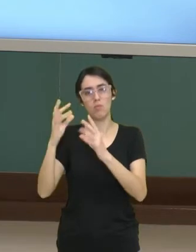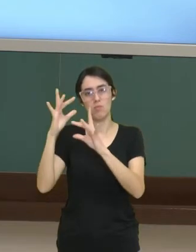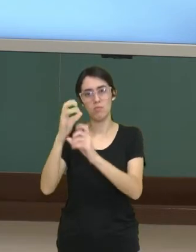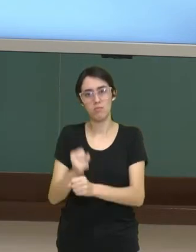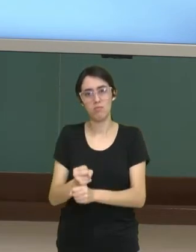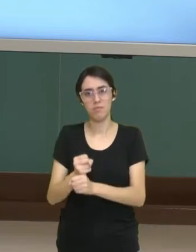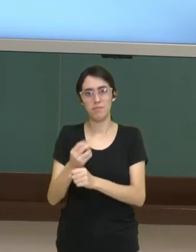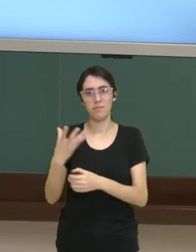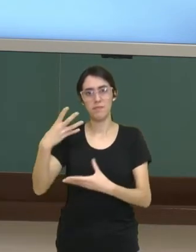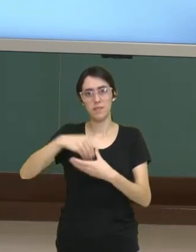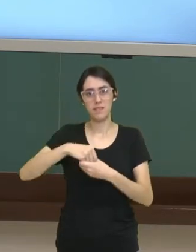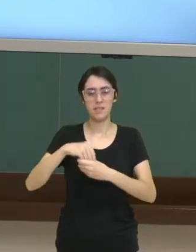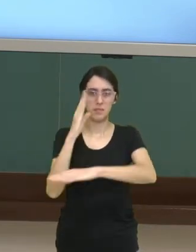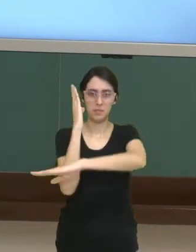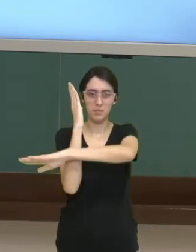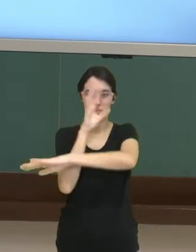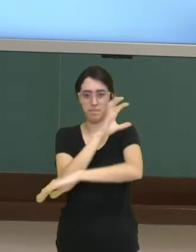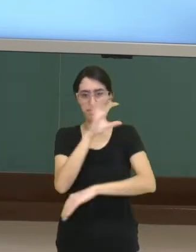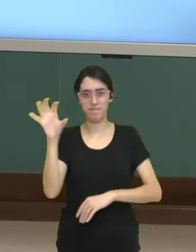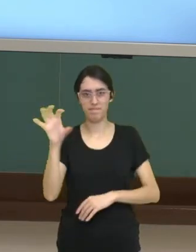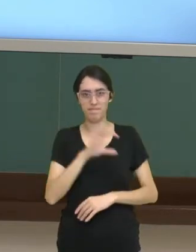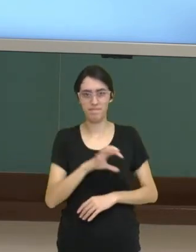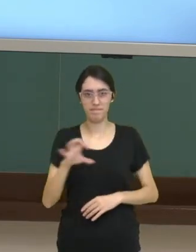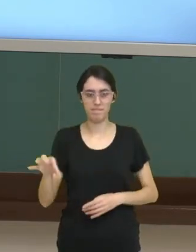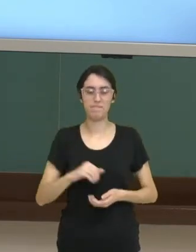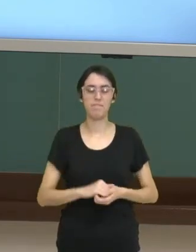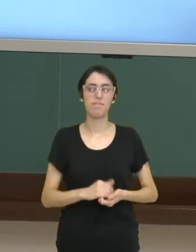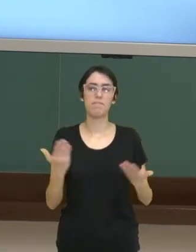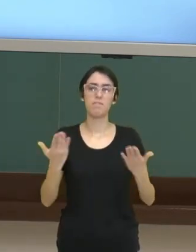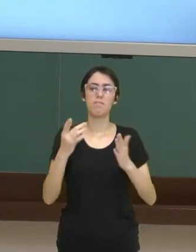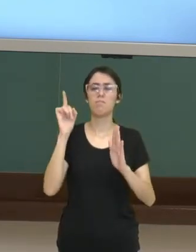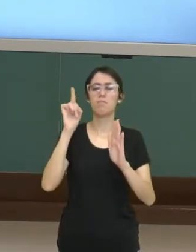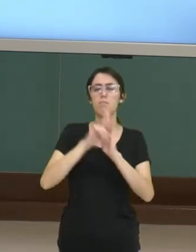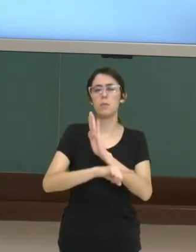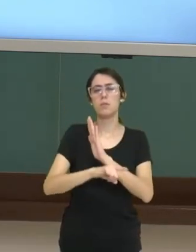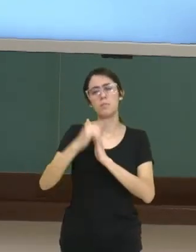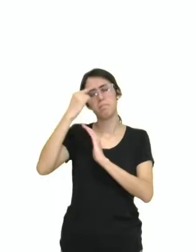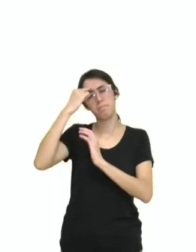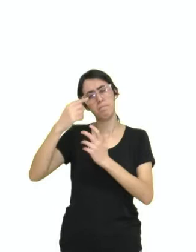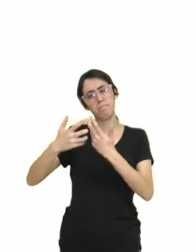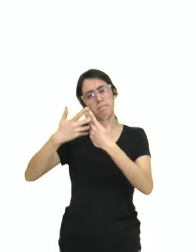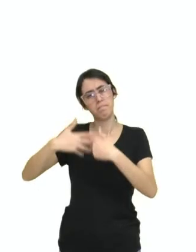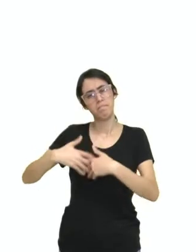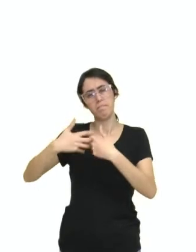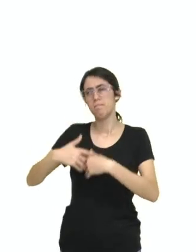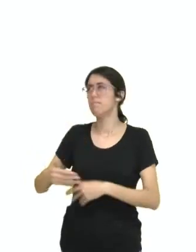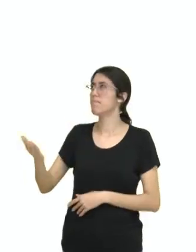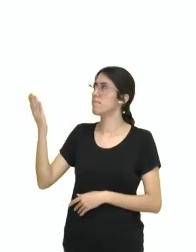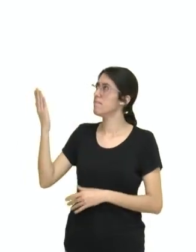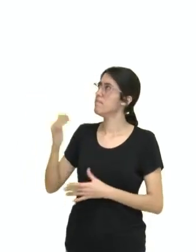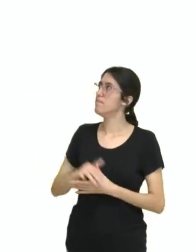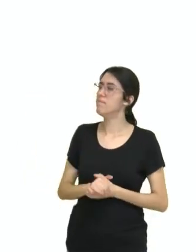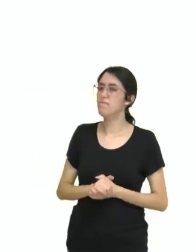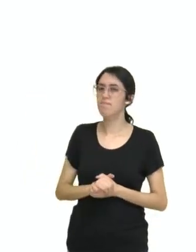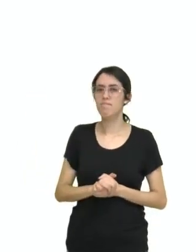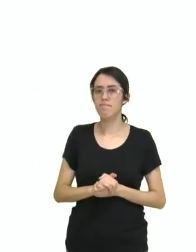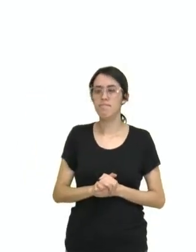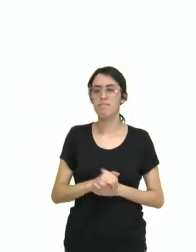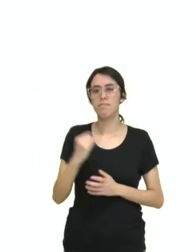localização dentro do plano, né? Agora vem essa pergunta, sempre que a gente coloca nesse questionamento para a